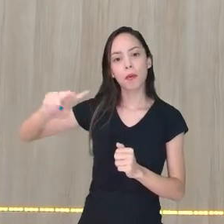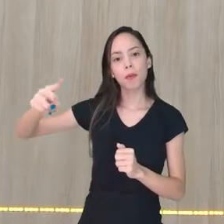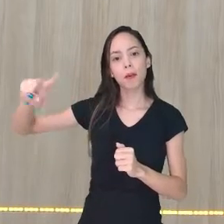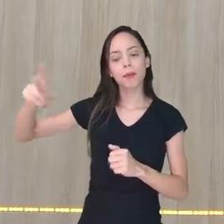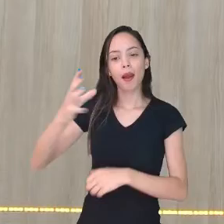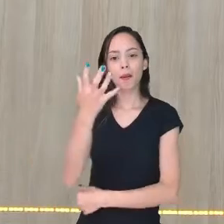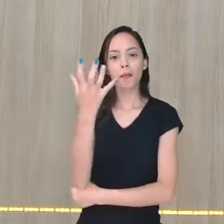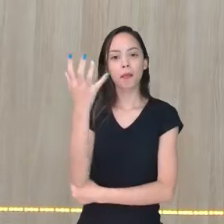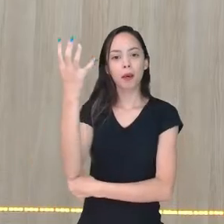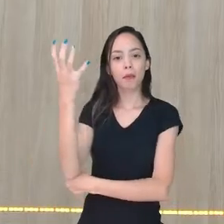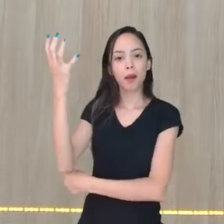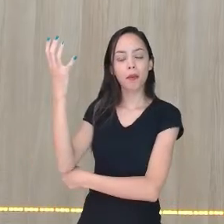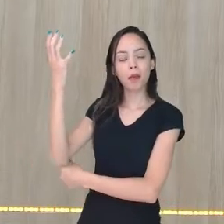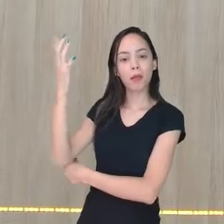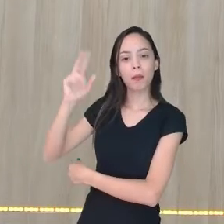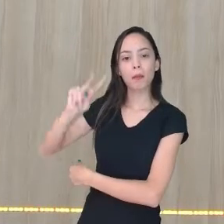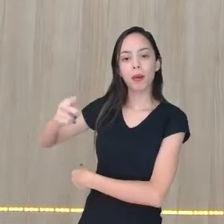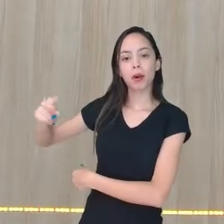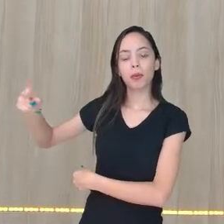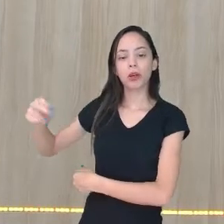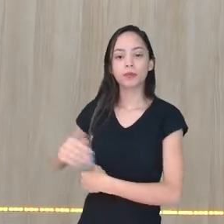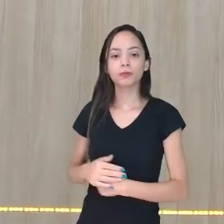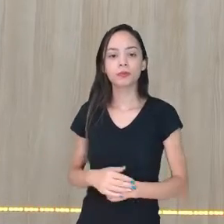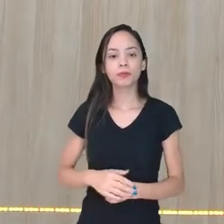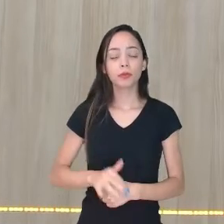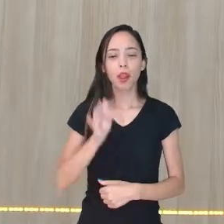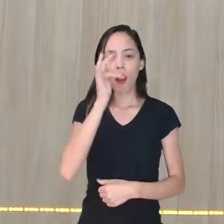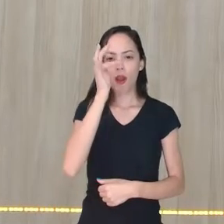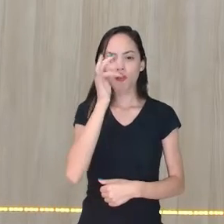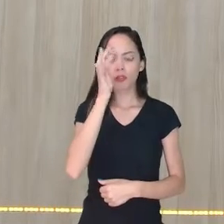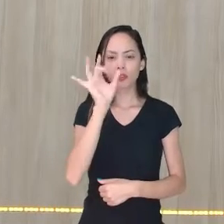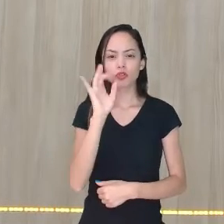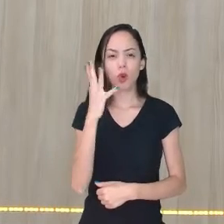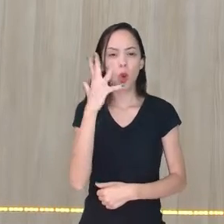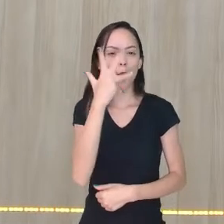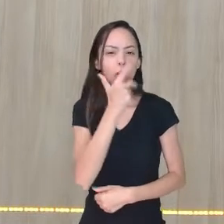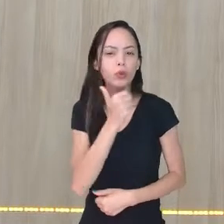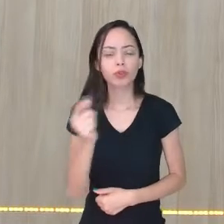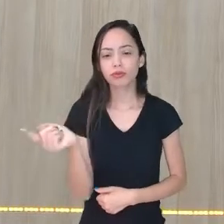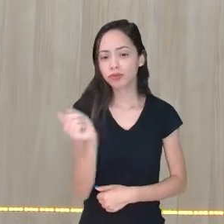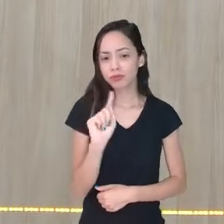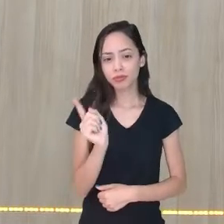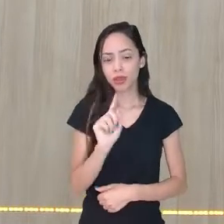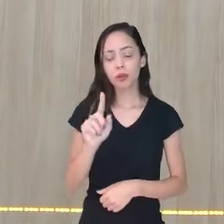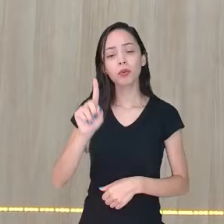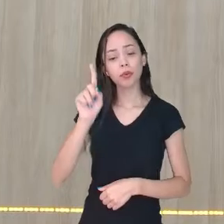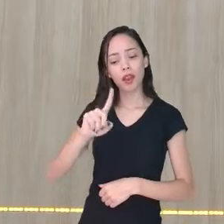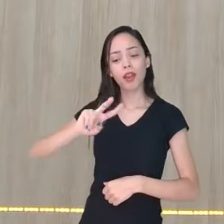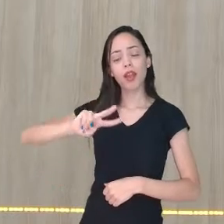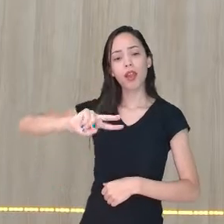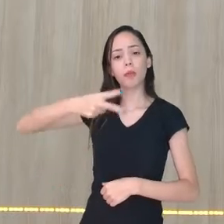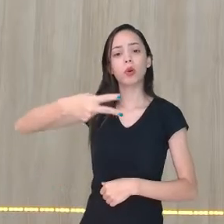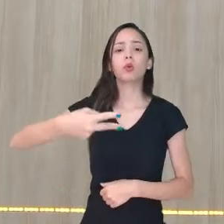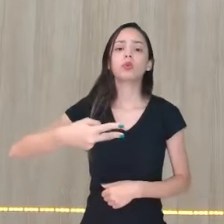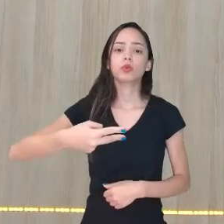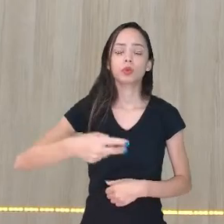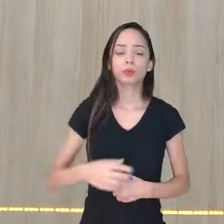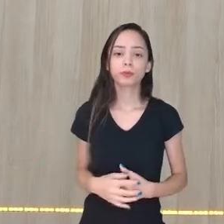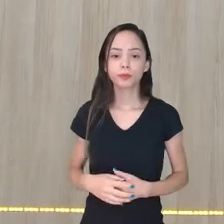né? A flor, que não serve só para embelezar, ela também é o sistema reprodutor da planta. E as folhas,